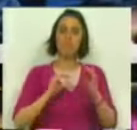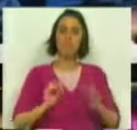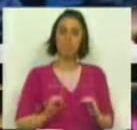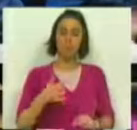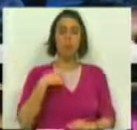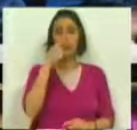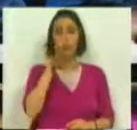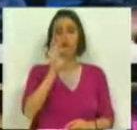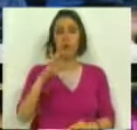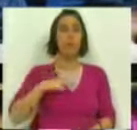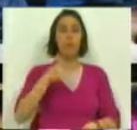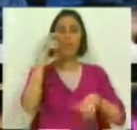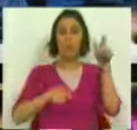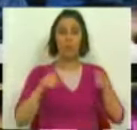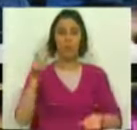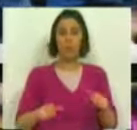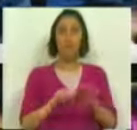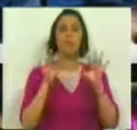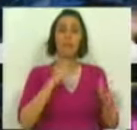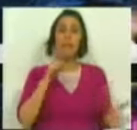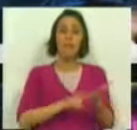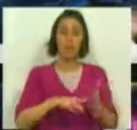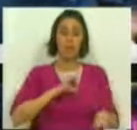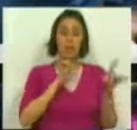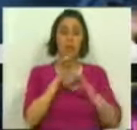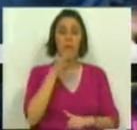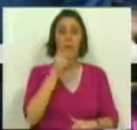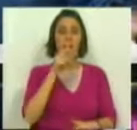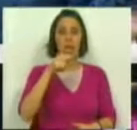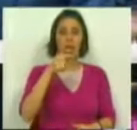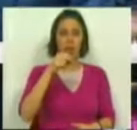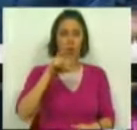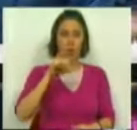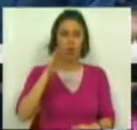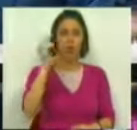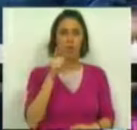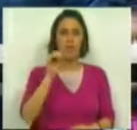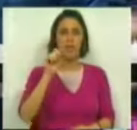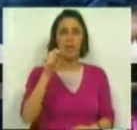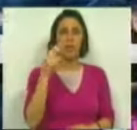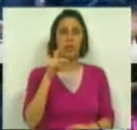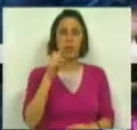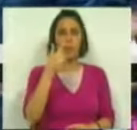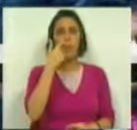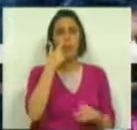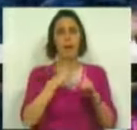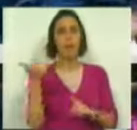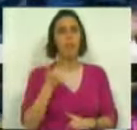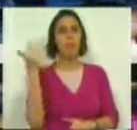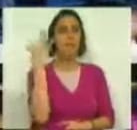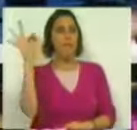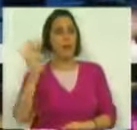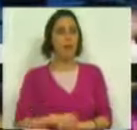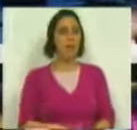que nós escolhemos os portugueses, como é verdade que o Sr. Deputado António José Seguro prefere uma boleia